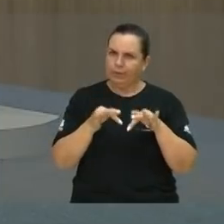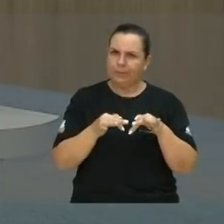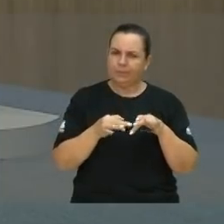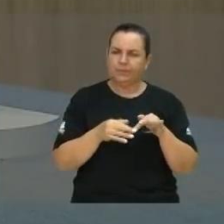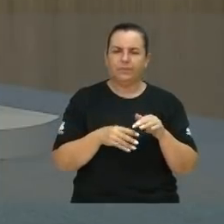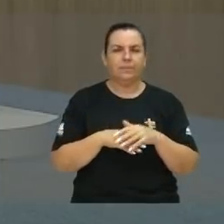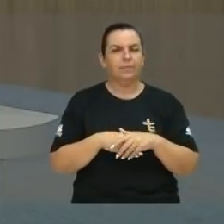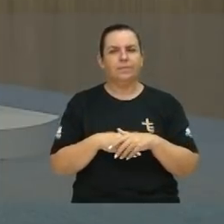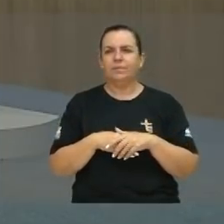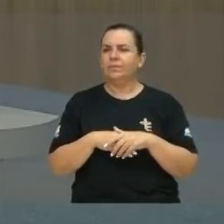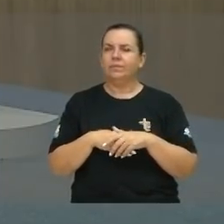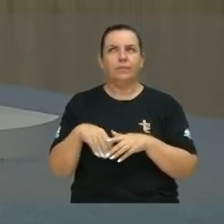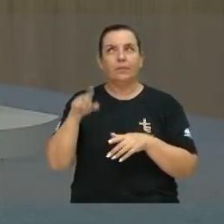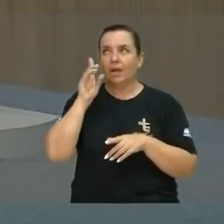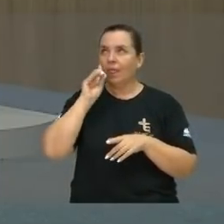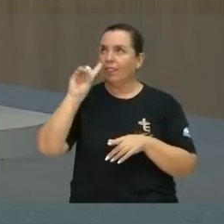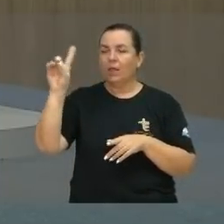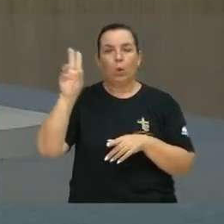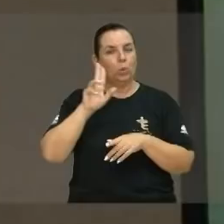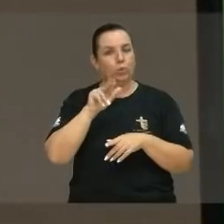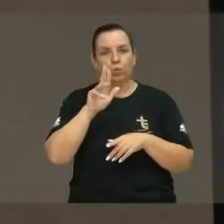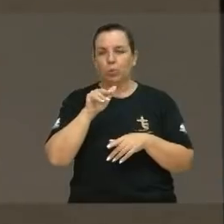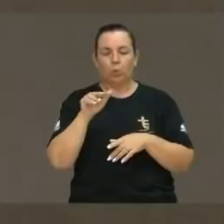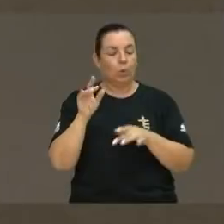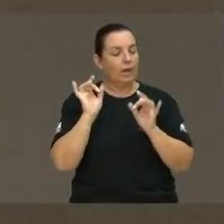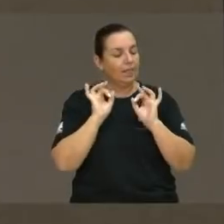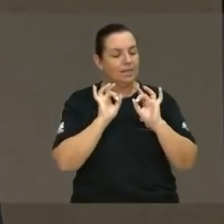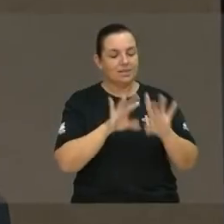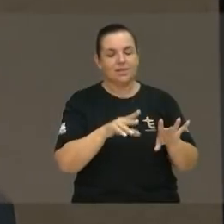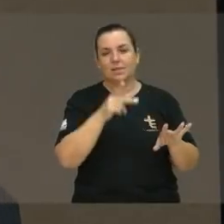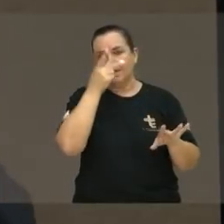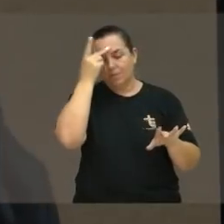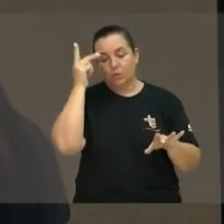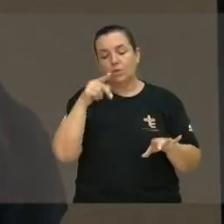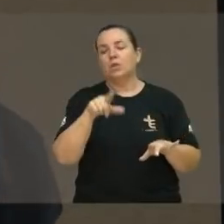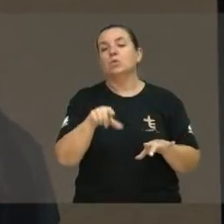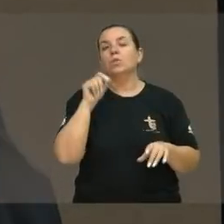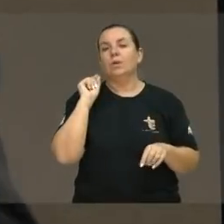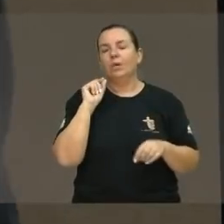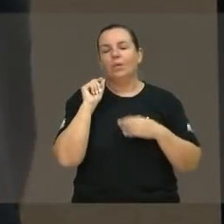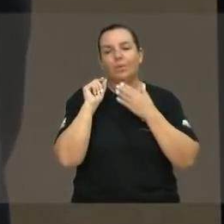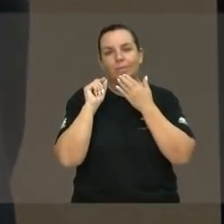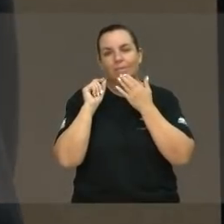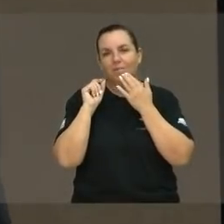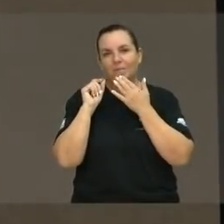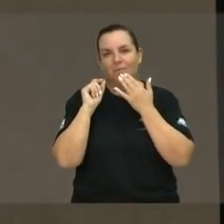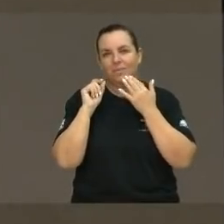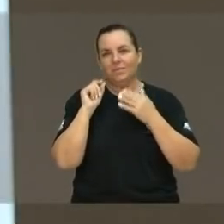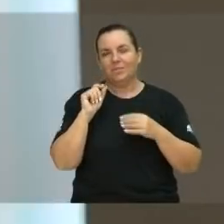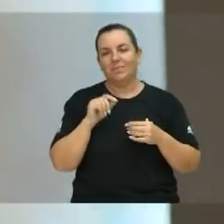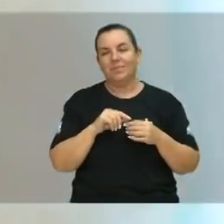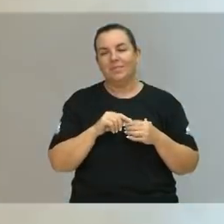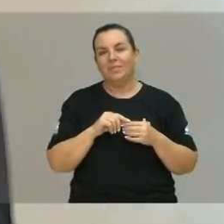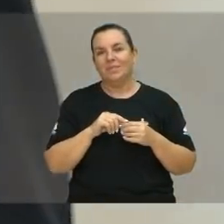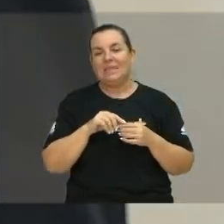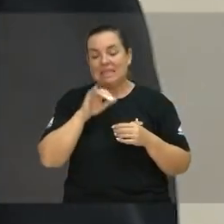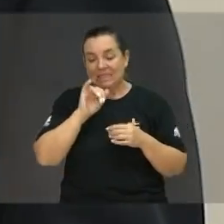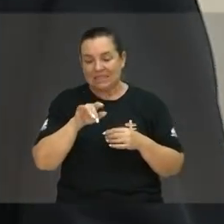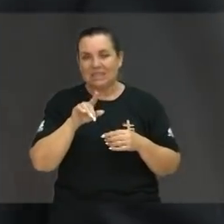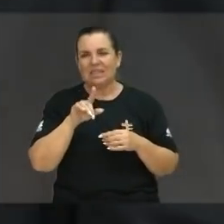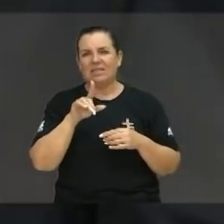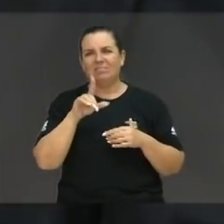deus nunca desisti daqueles que escolheu por mais que tenha